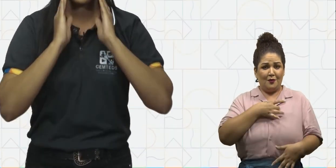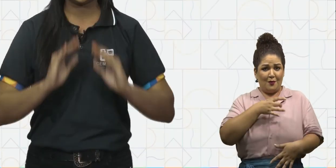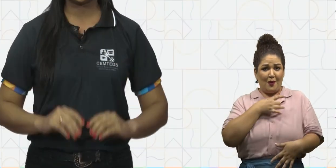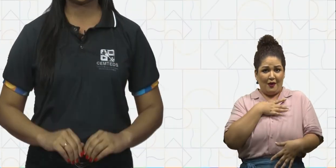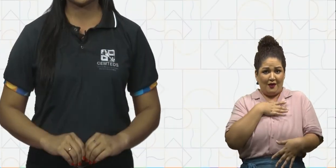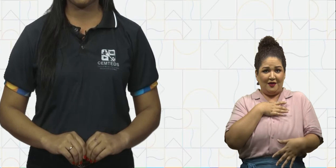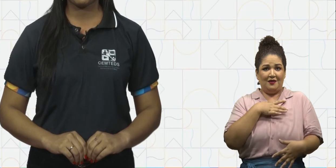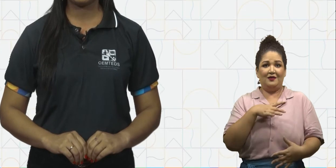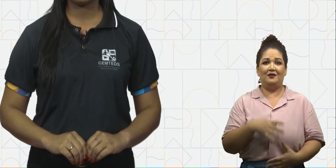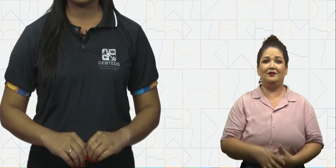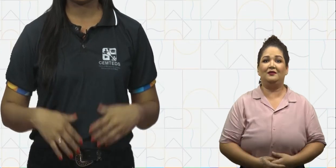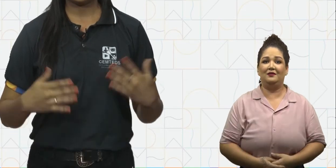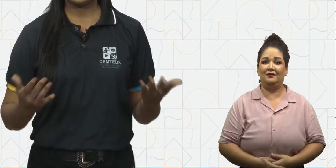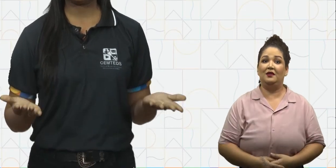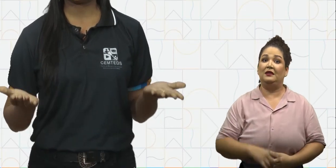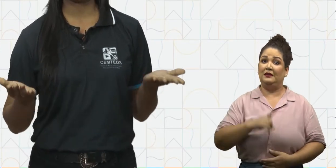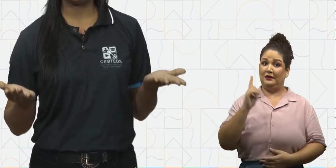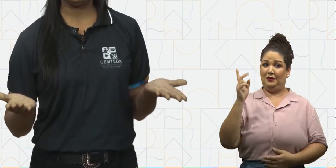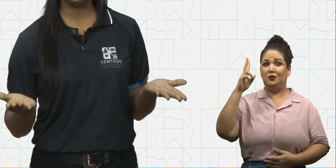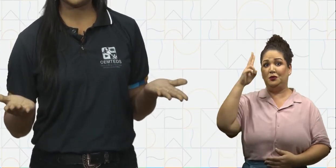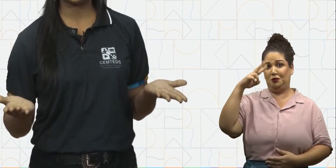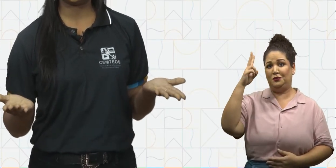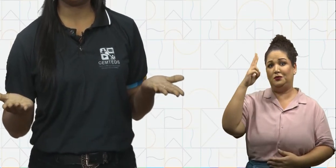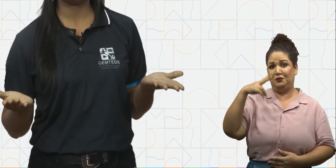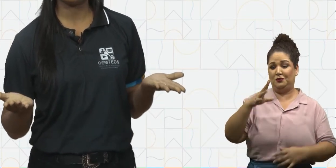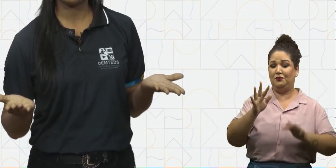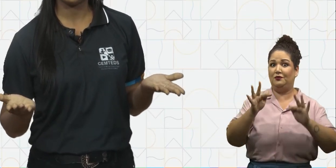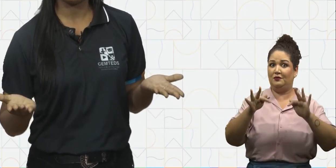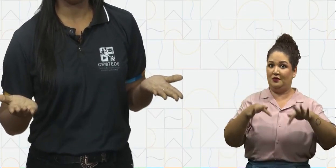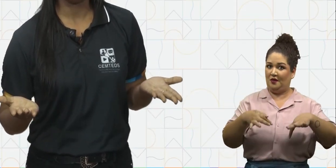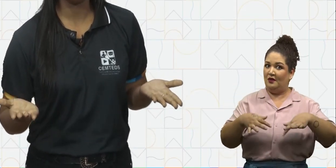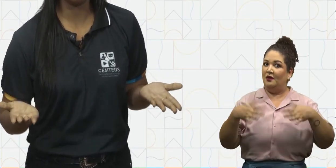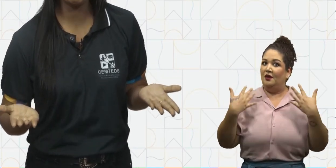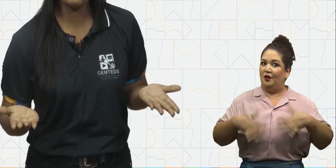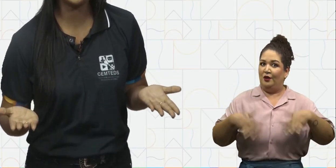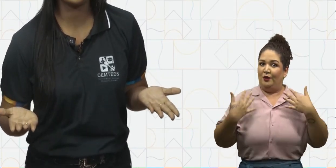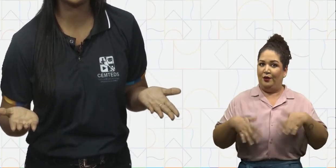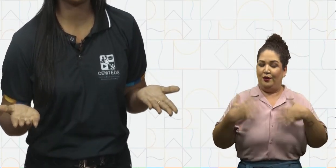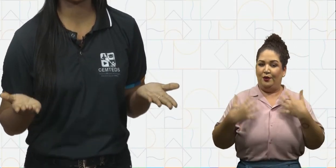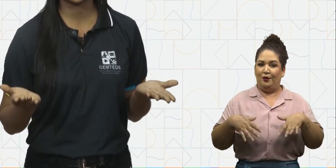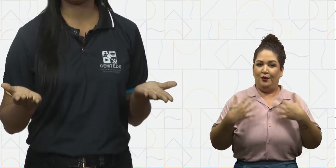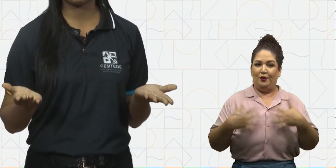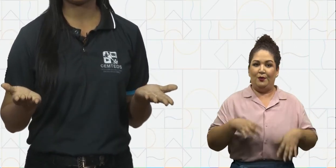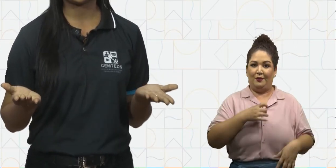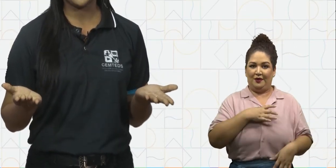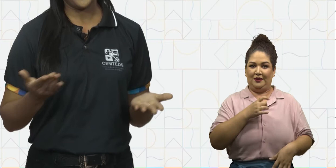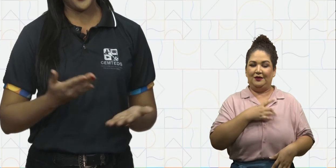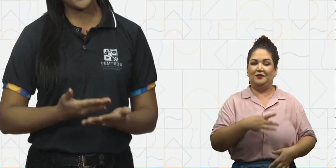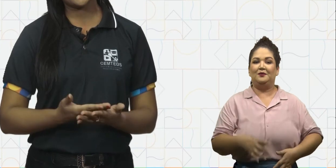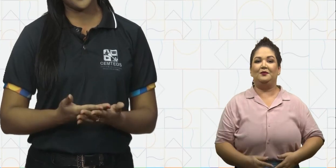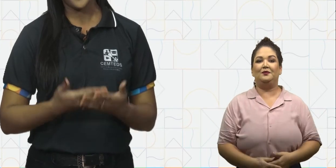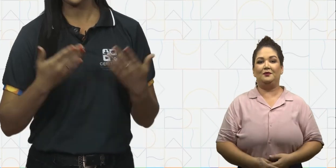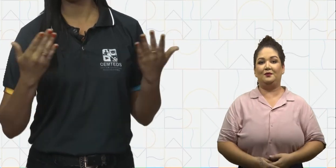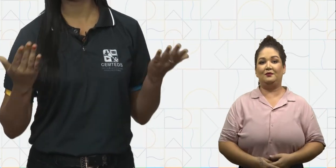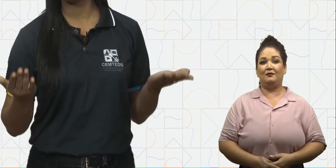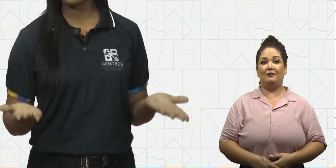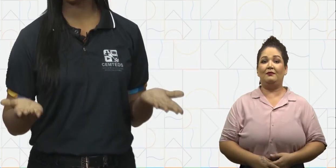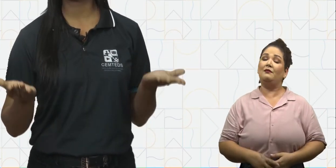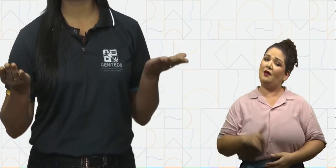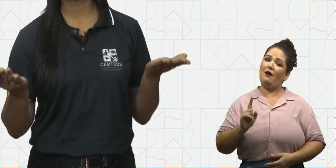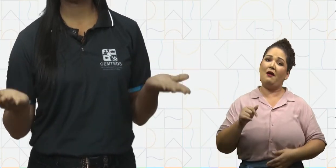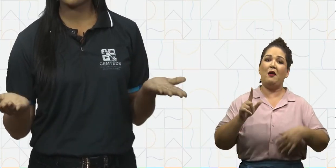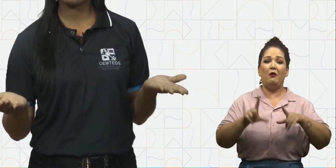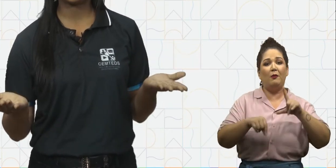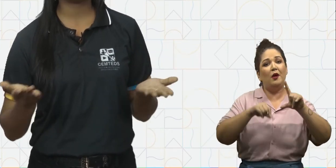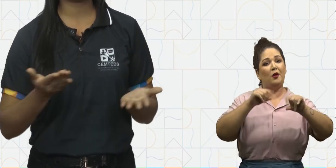com historinha de terror? Essa historinha, ela terminou muito assustadora. Essa é uma